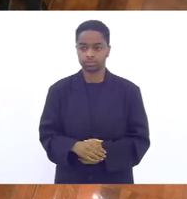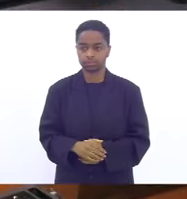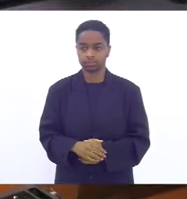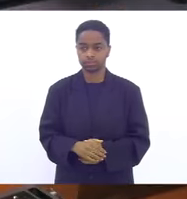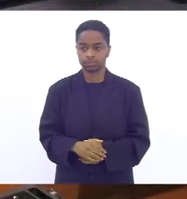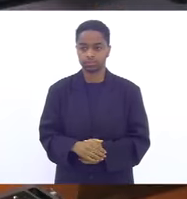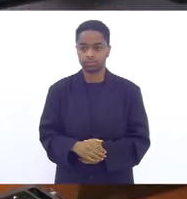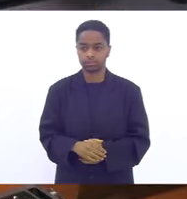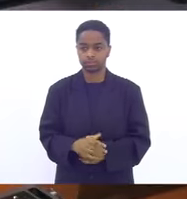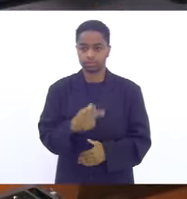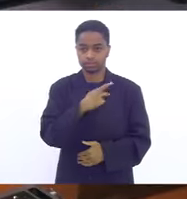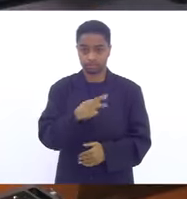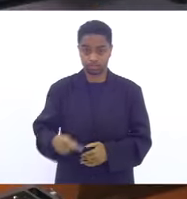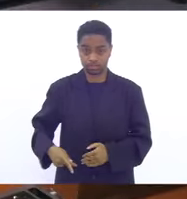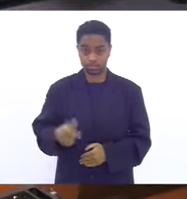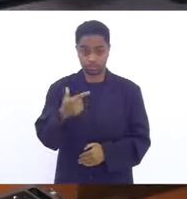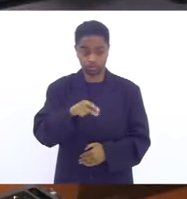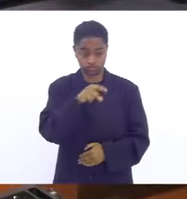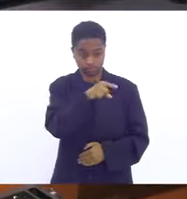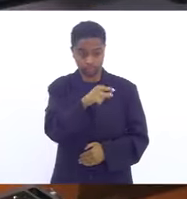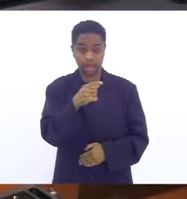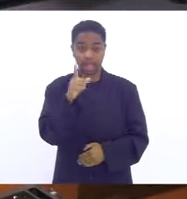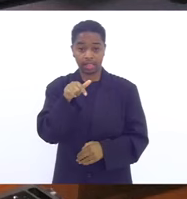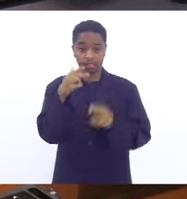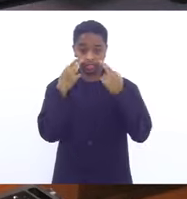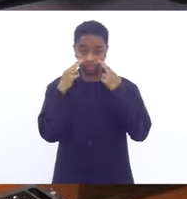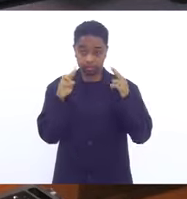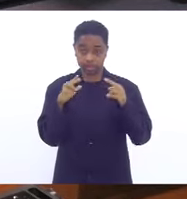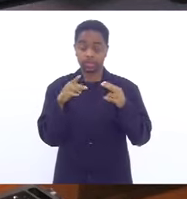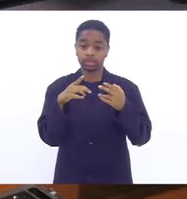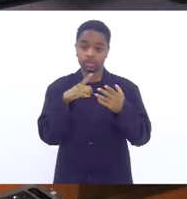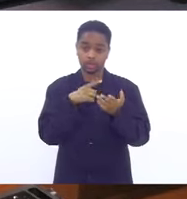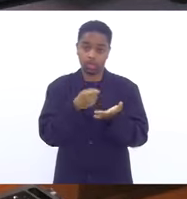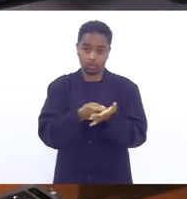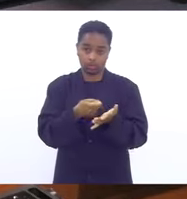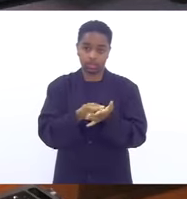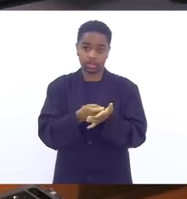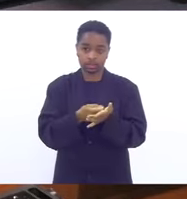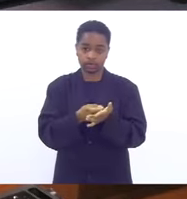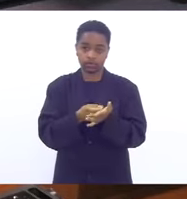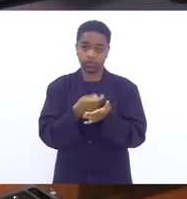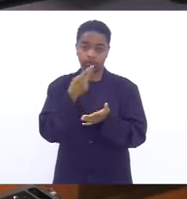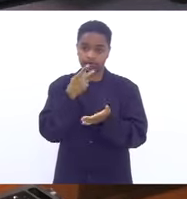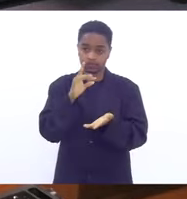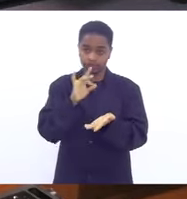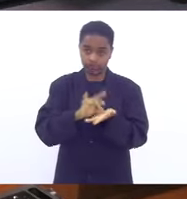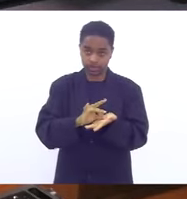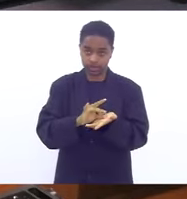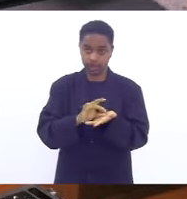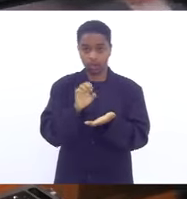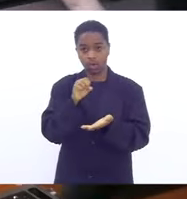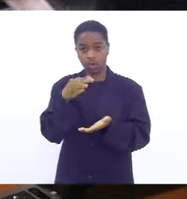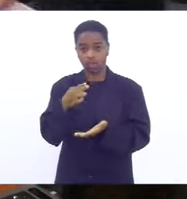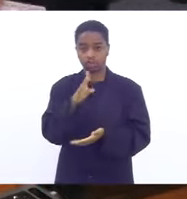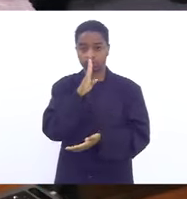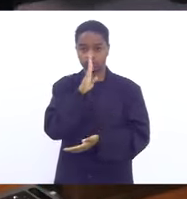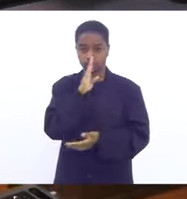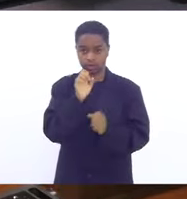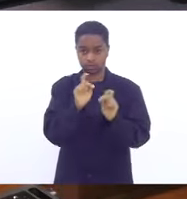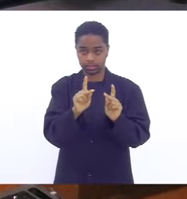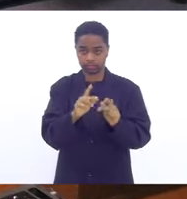Presidente, mais uma vez, a senhora está na condição de testemunha, portanto, tem obrigação, à luz do Código Penal, de falar a verdade ou permanecer em